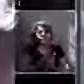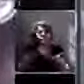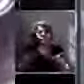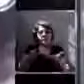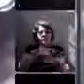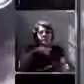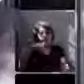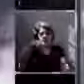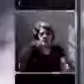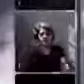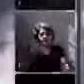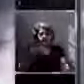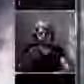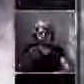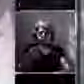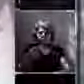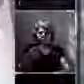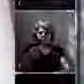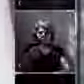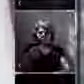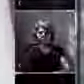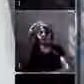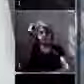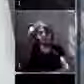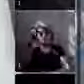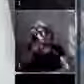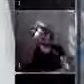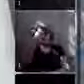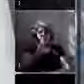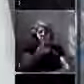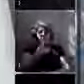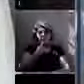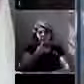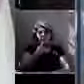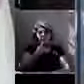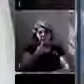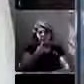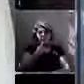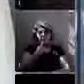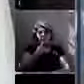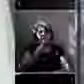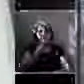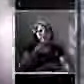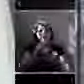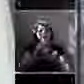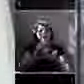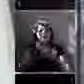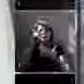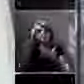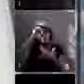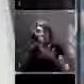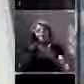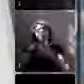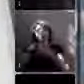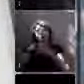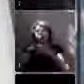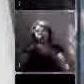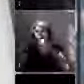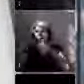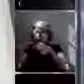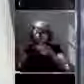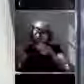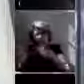página 97, quando você fala de imagem, tá? Você começou aí com os autores, os sujeitos da